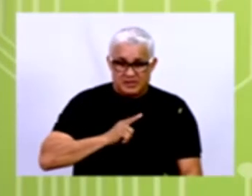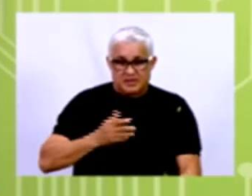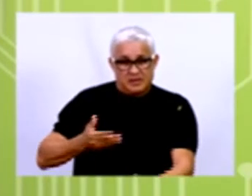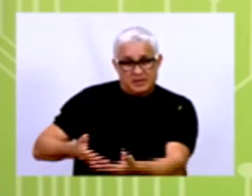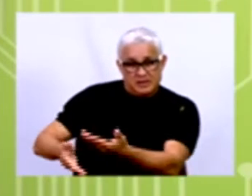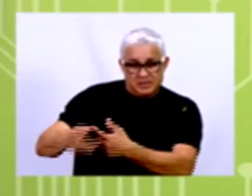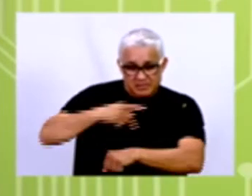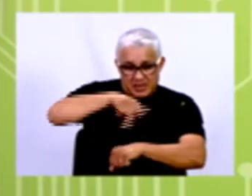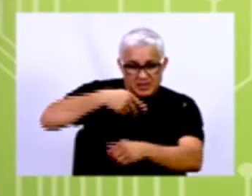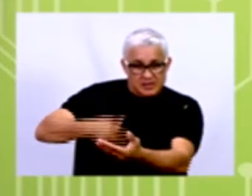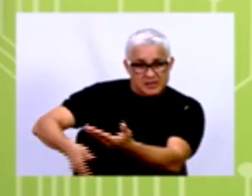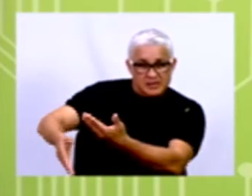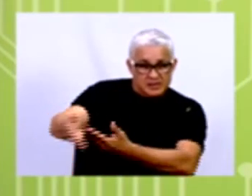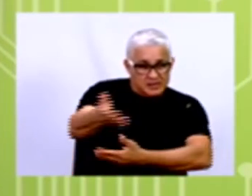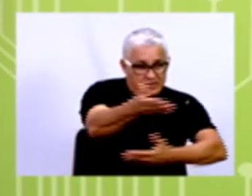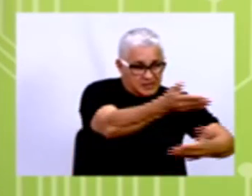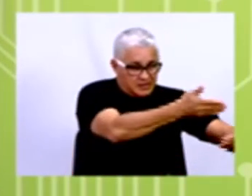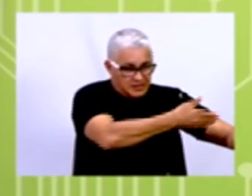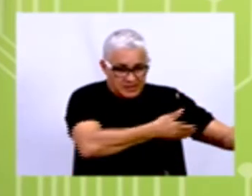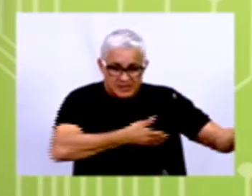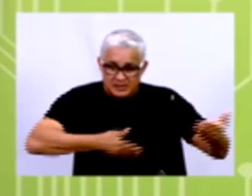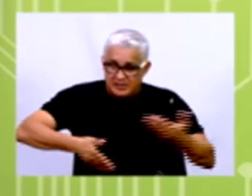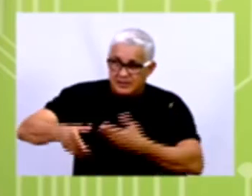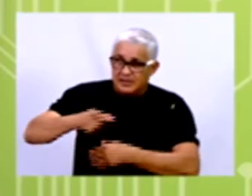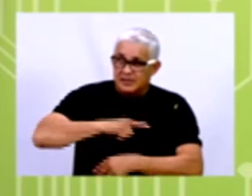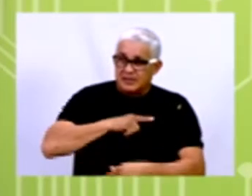demais países e deve buscar de forma